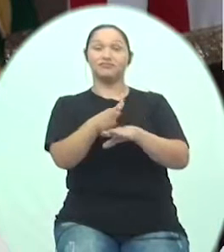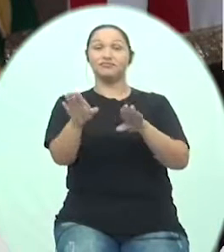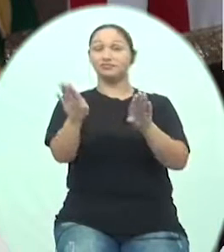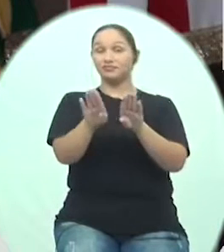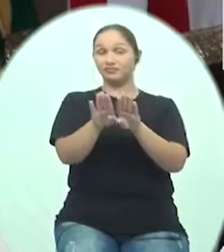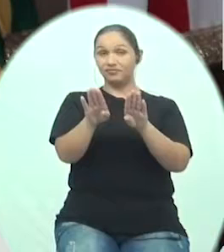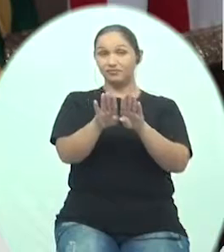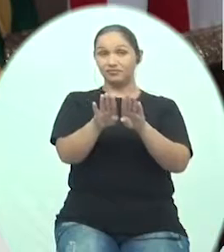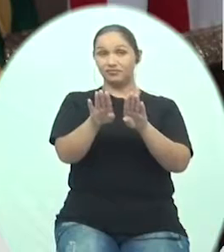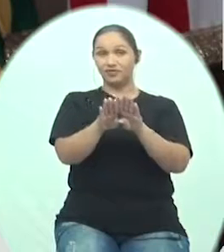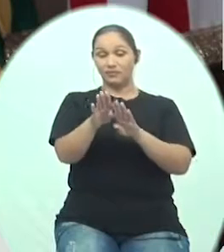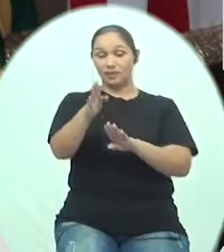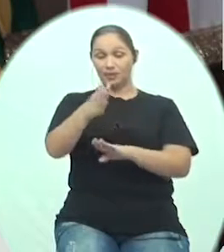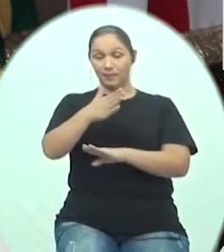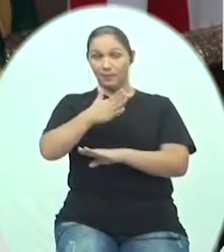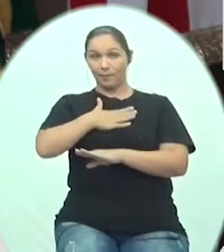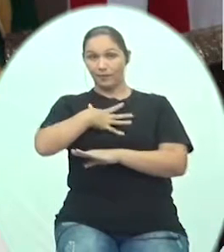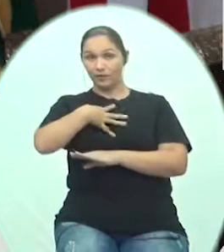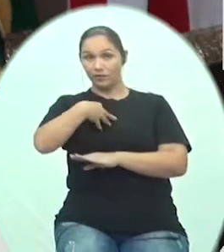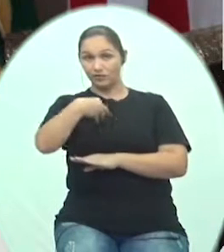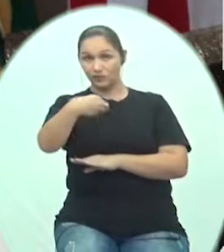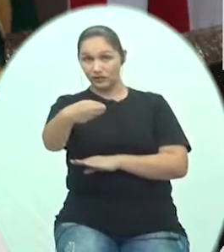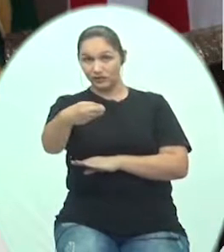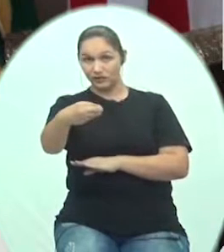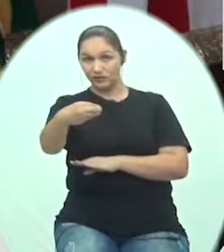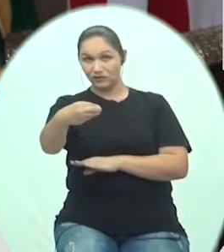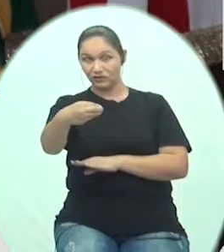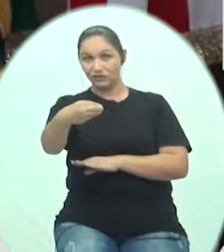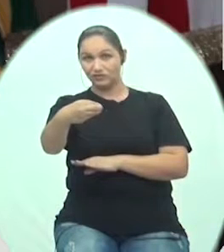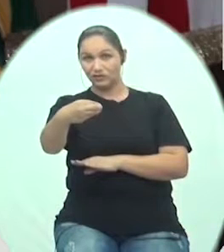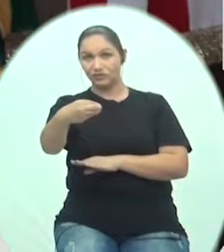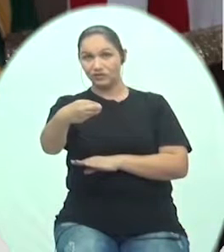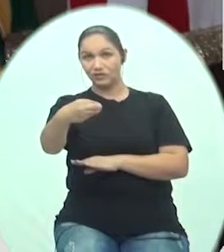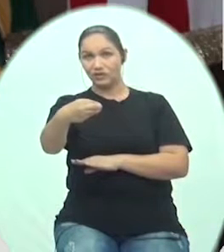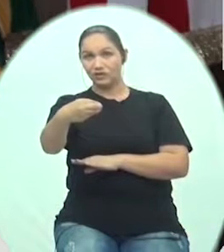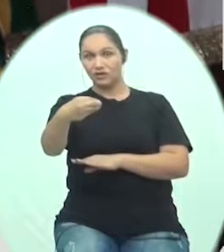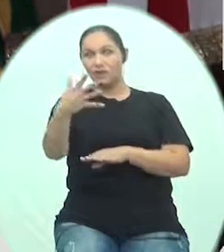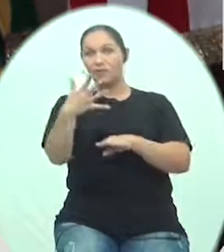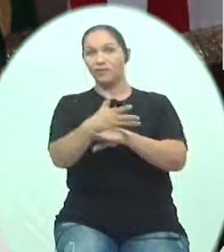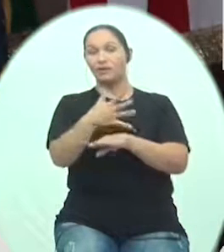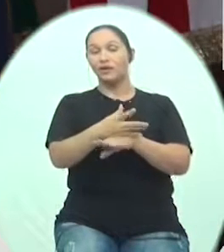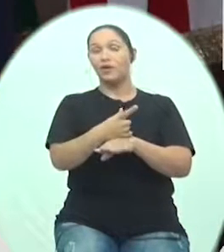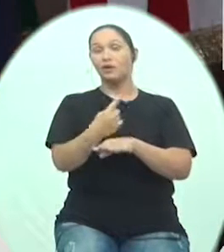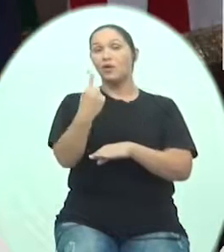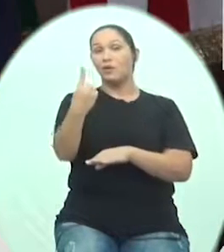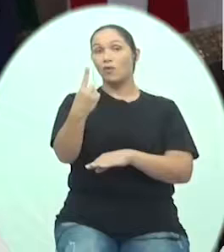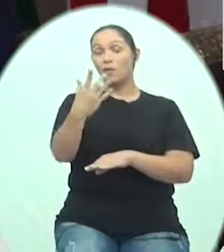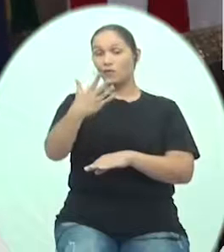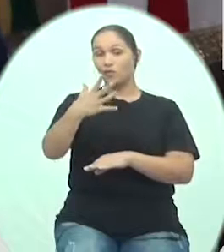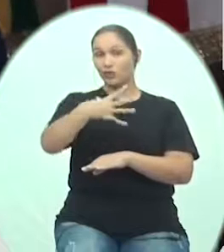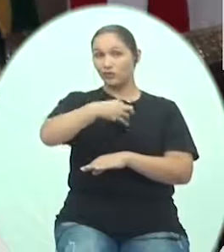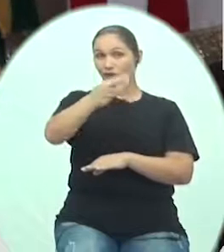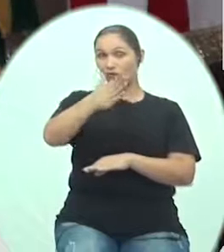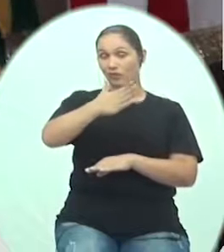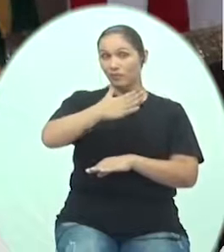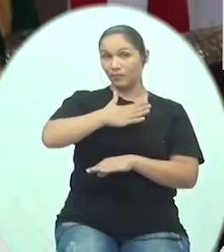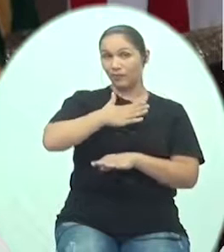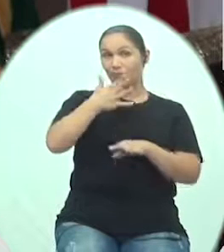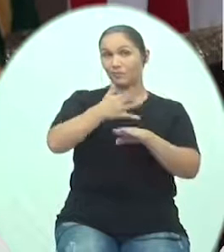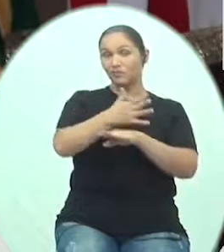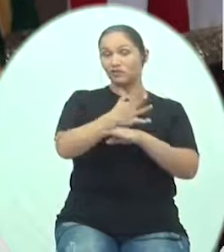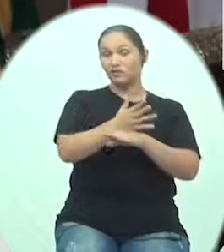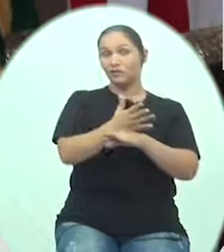foram os meus filhos e um esteve em Brasília e na oportunidade que teve lá também teve o privilégio